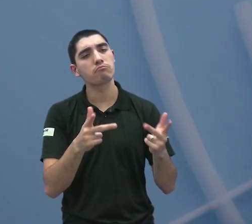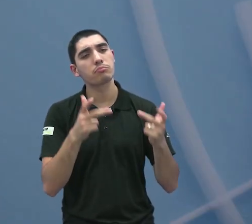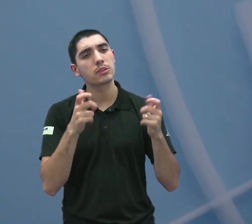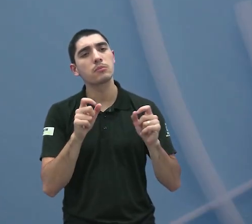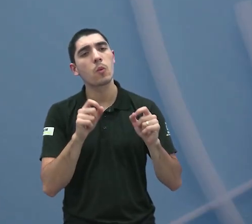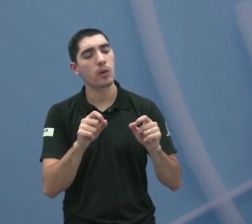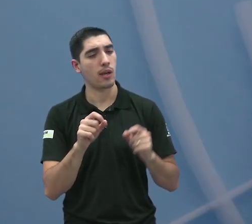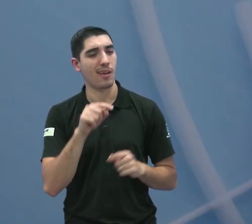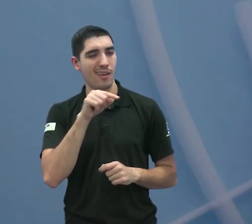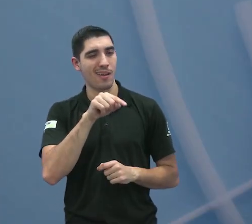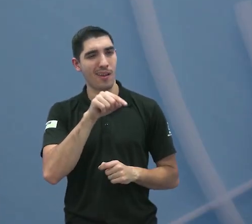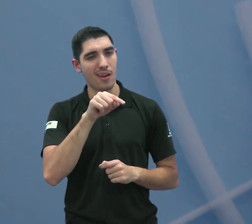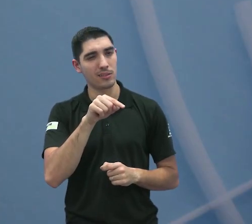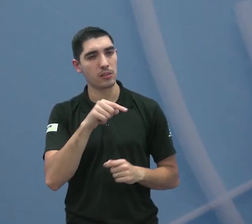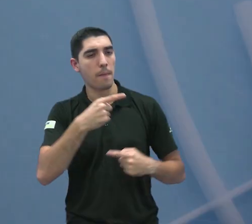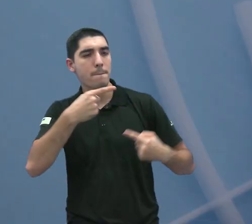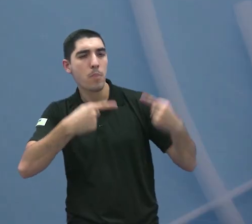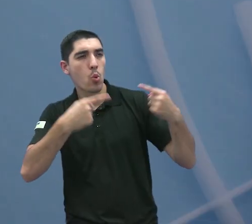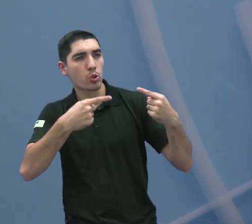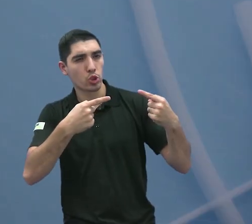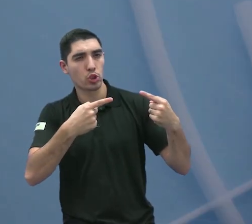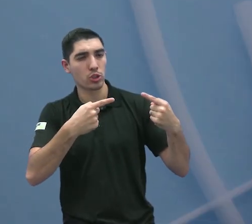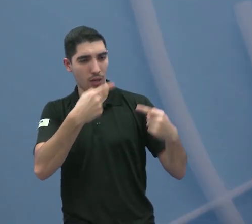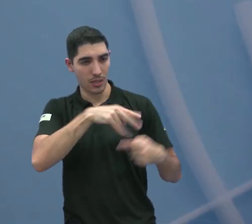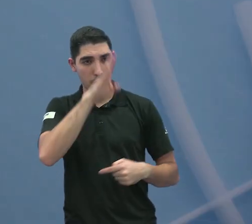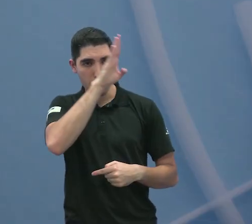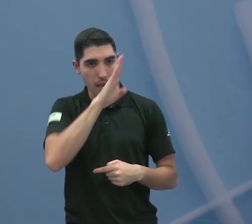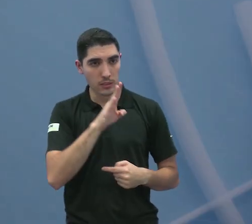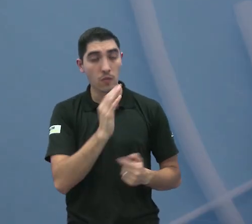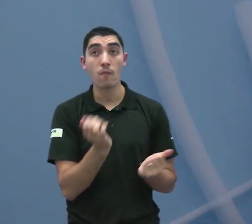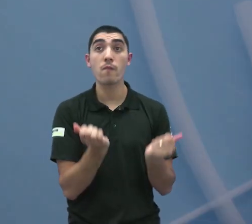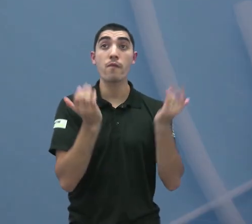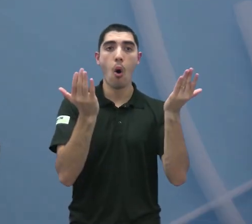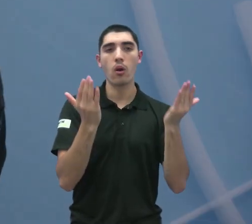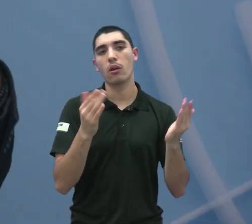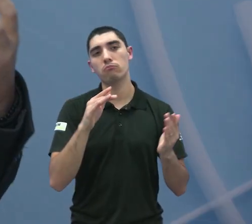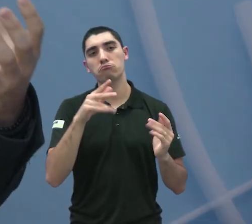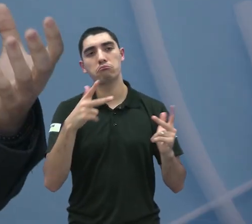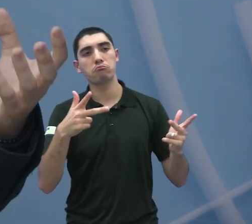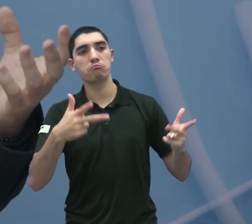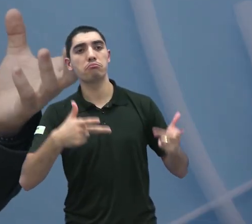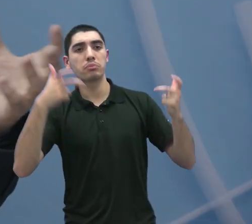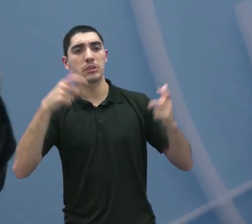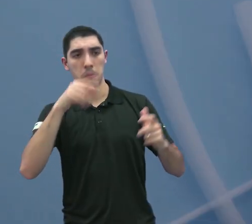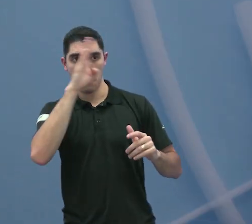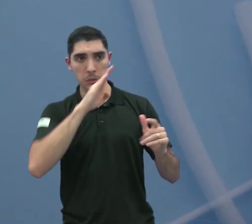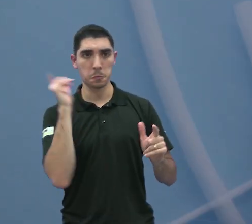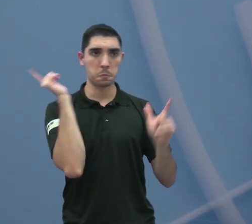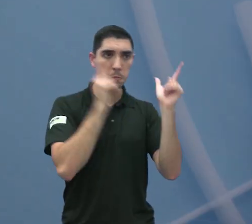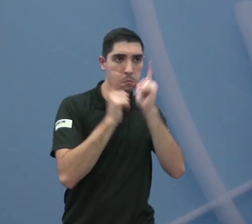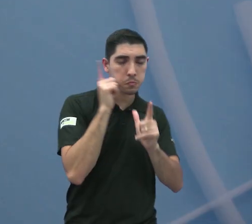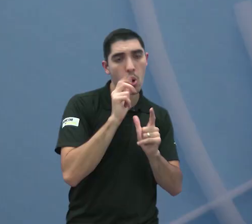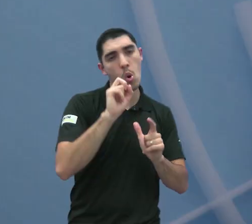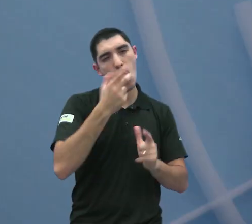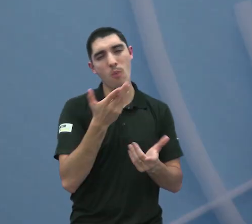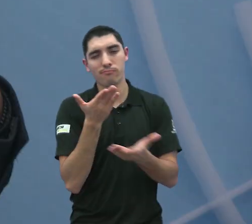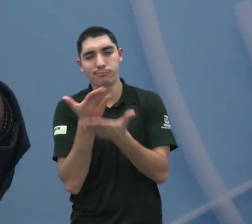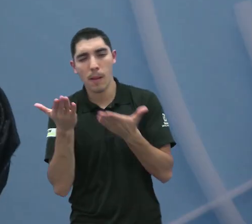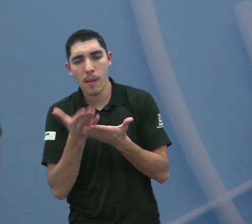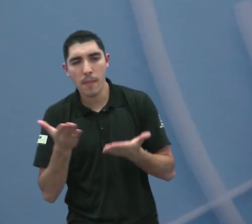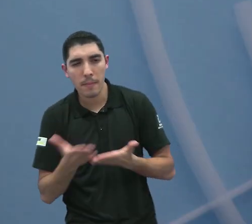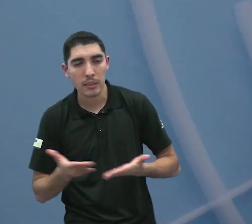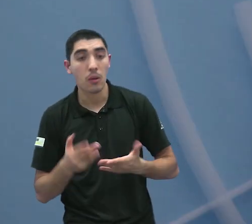dessa política externa do Brasil? Ele tem colhido frutos ou saído derrotado com